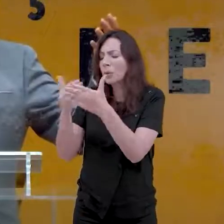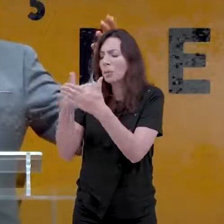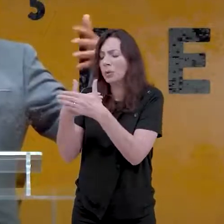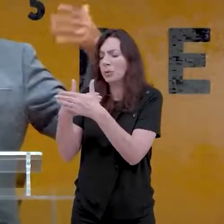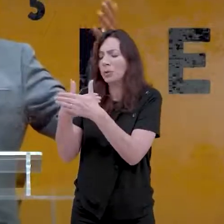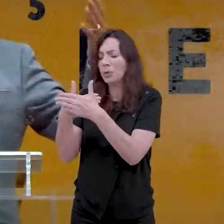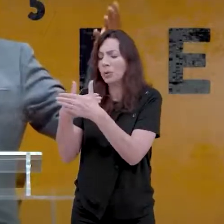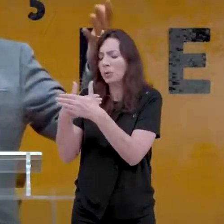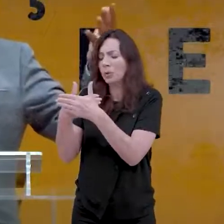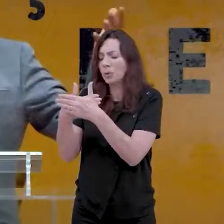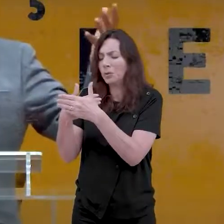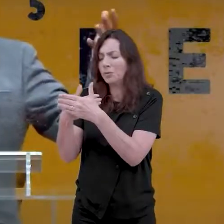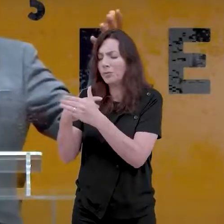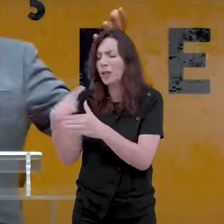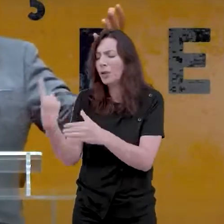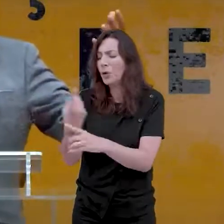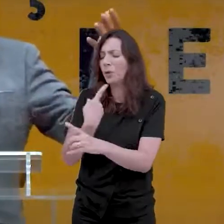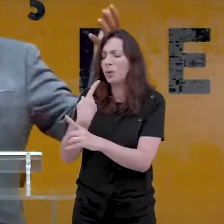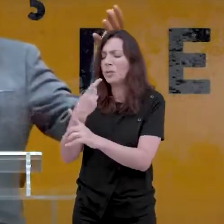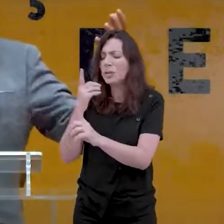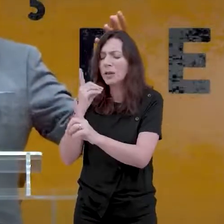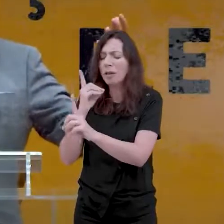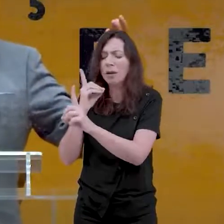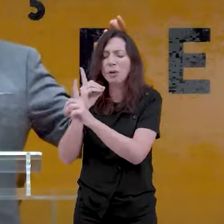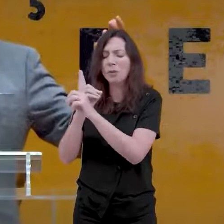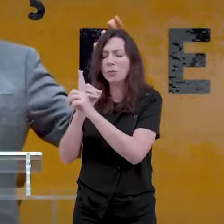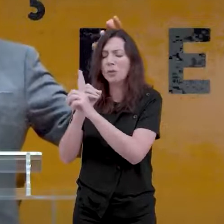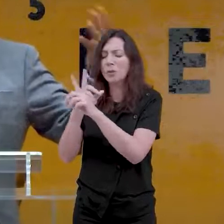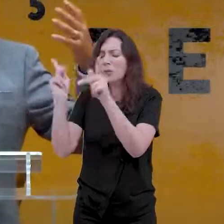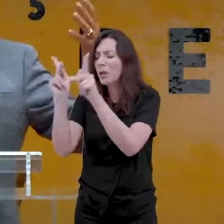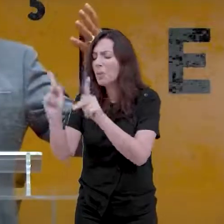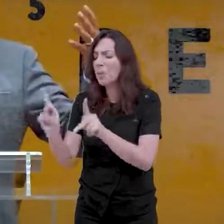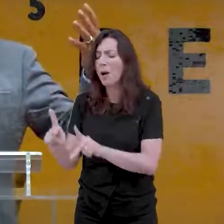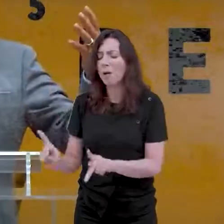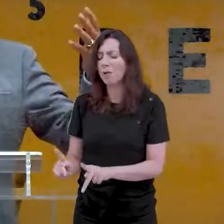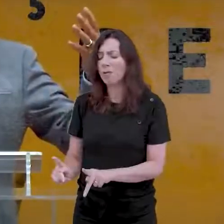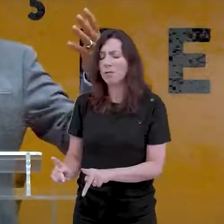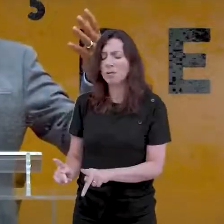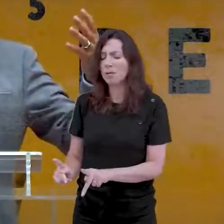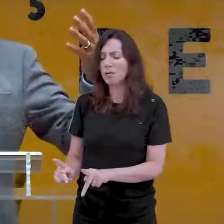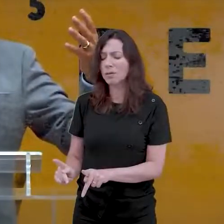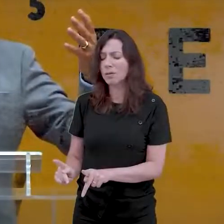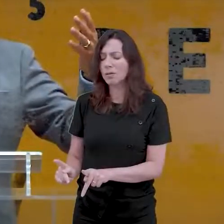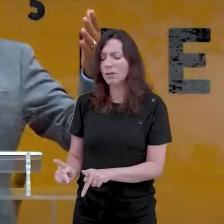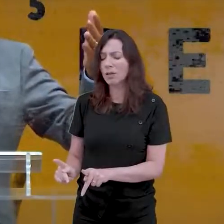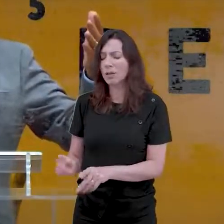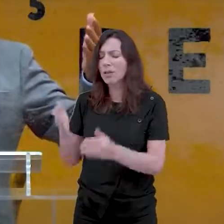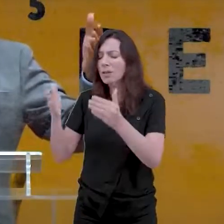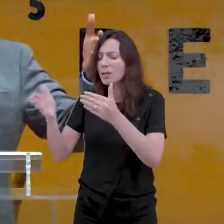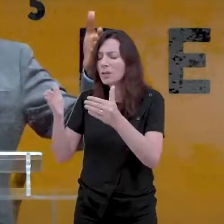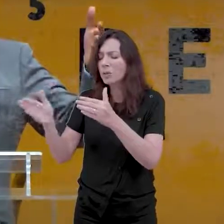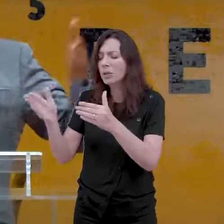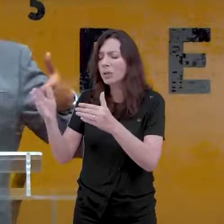Deus, que nós encontremos em Cristo a paz, ó Senhor, que este vale, Senhor Deus,